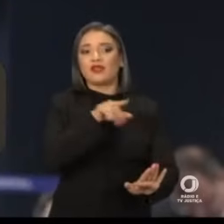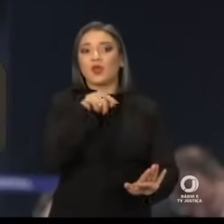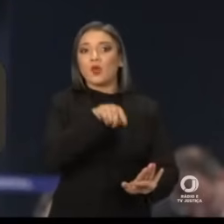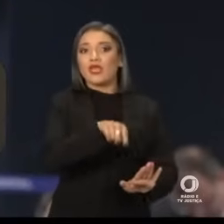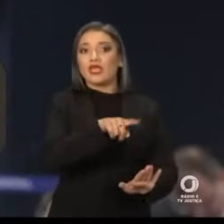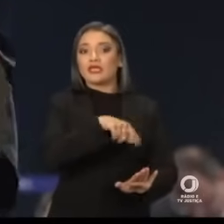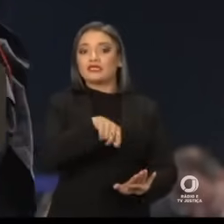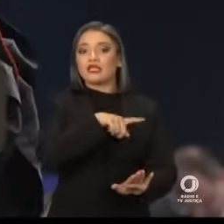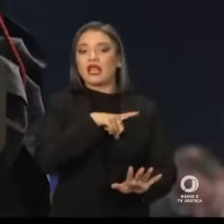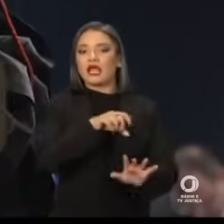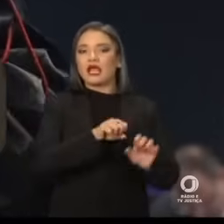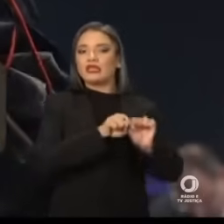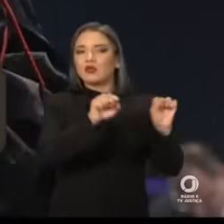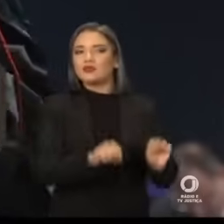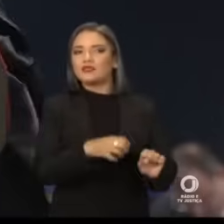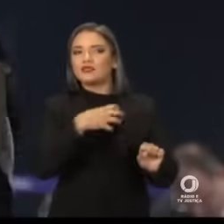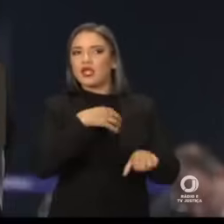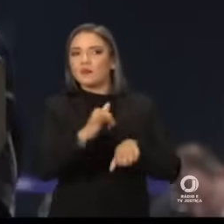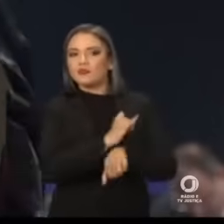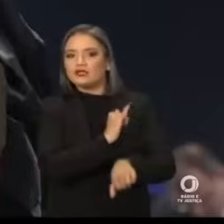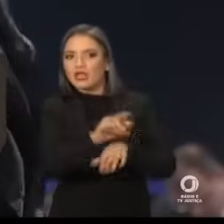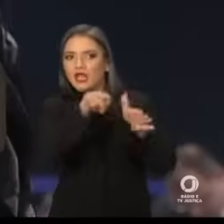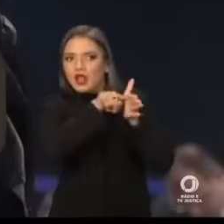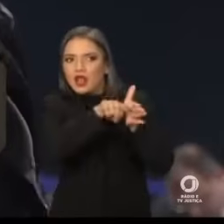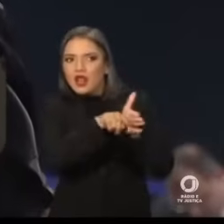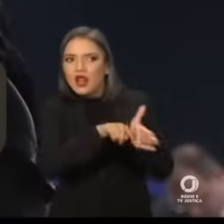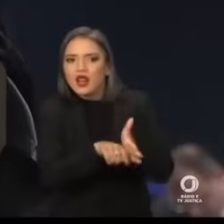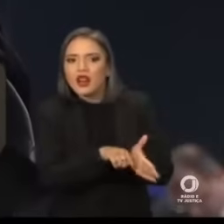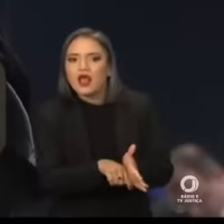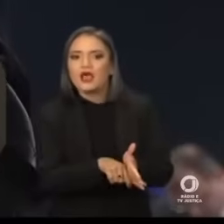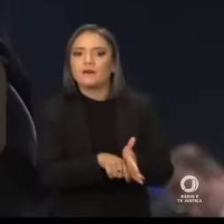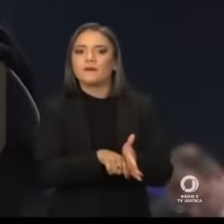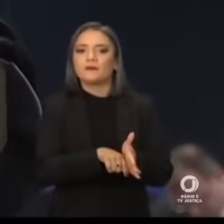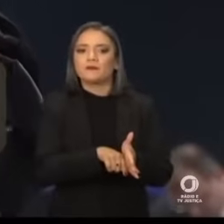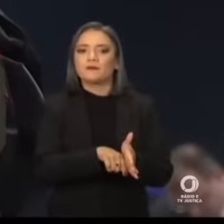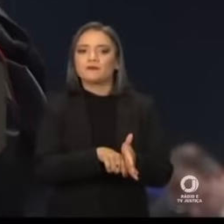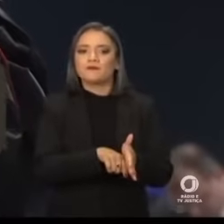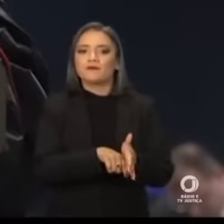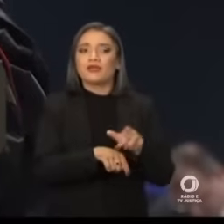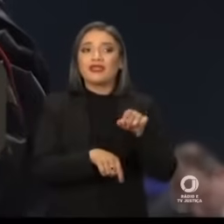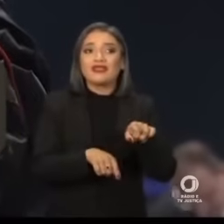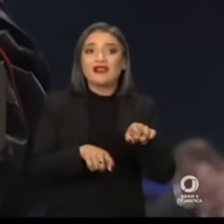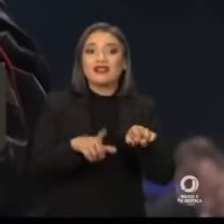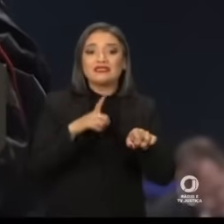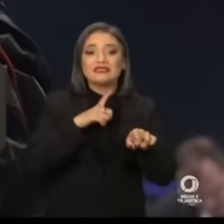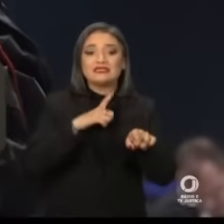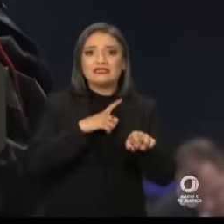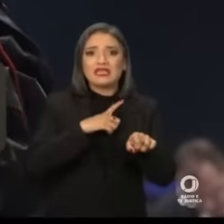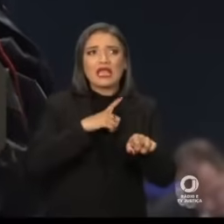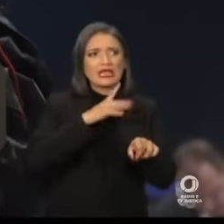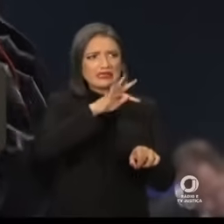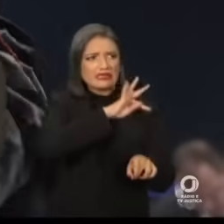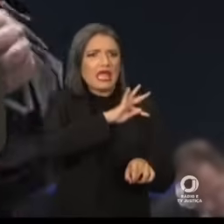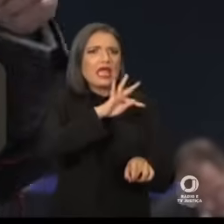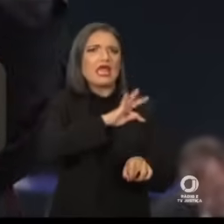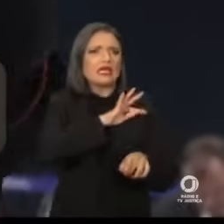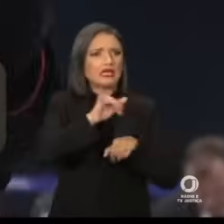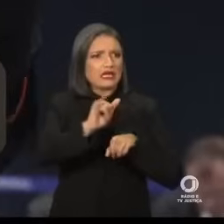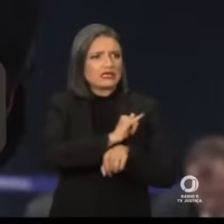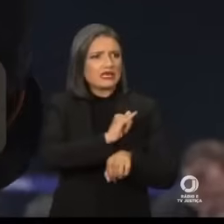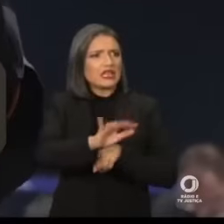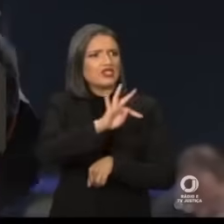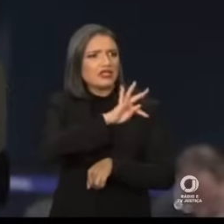para fazer pesquisa, que tem efetivamente meios técnicos para